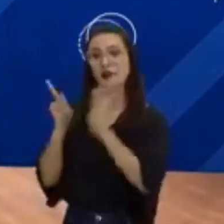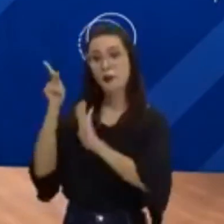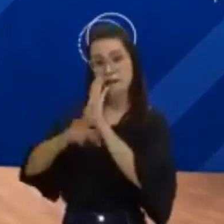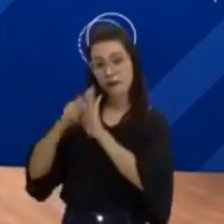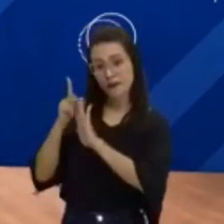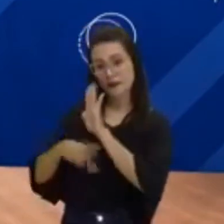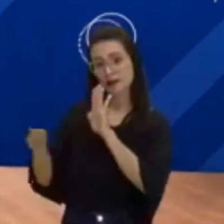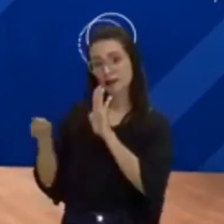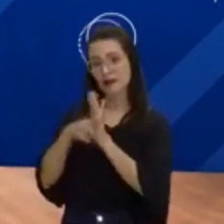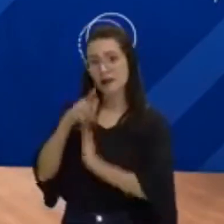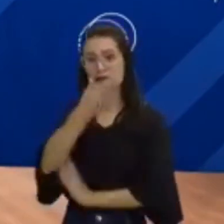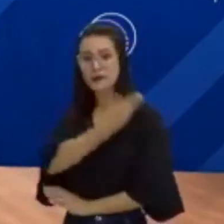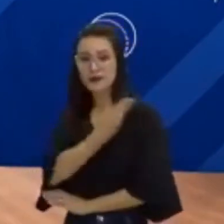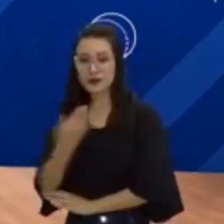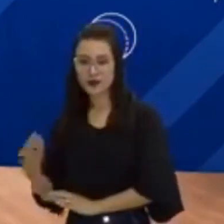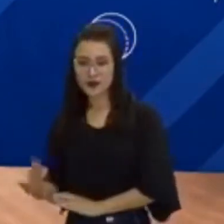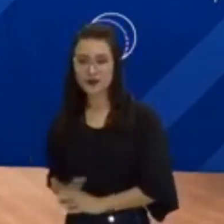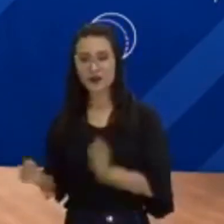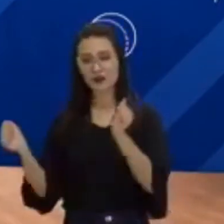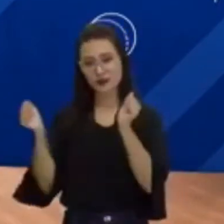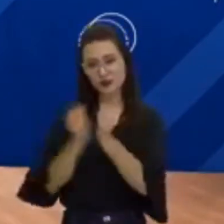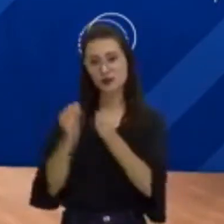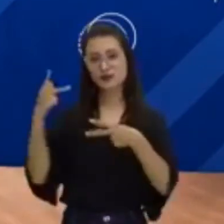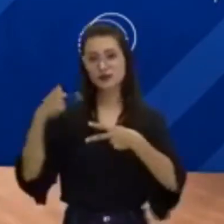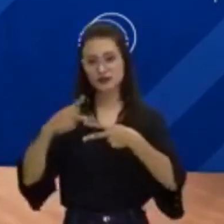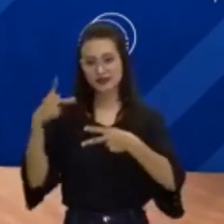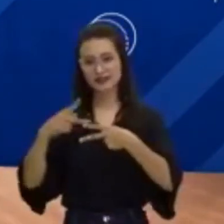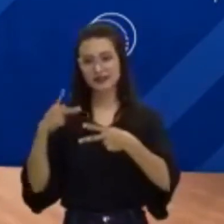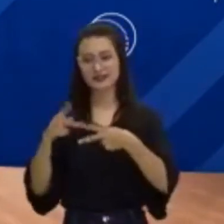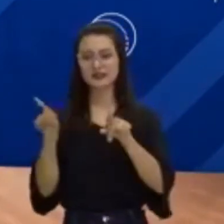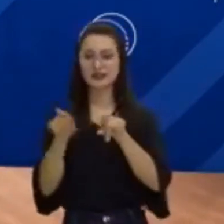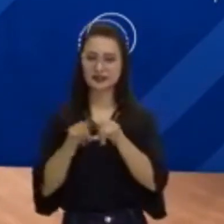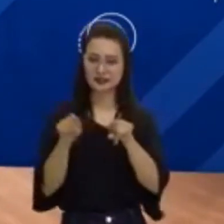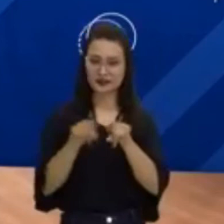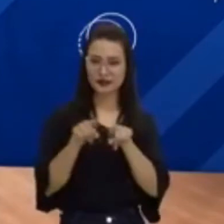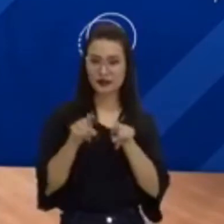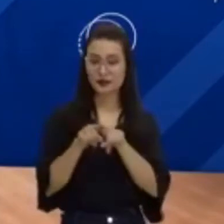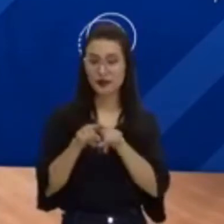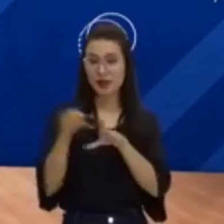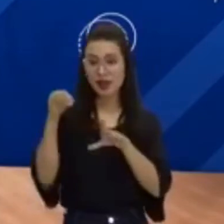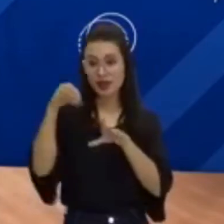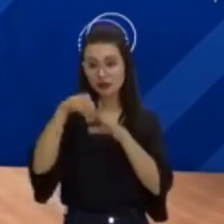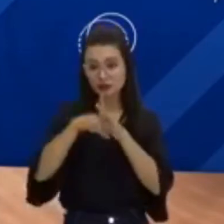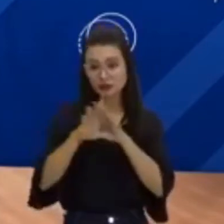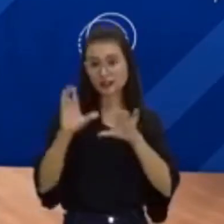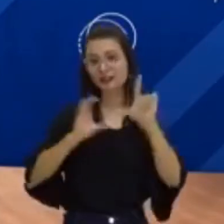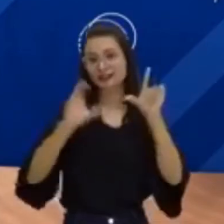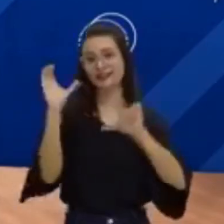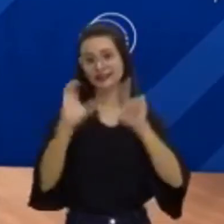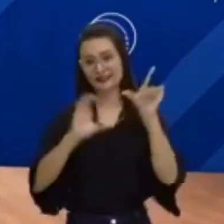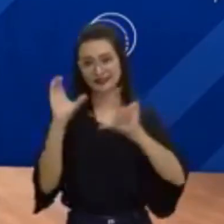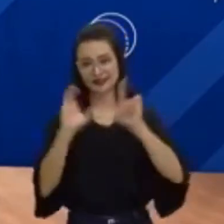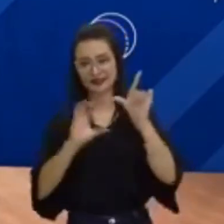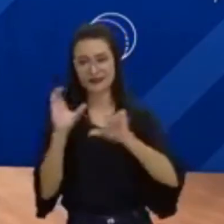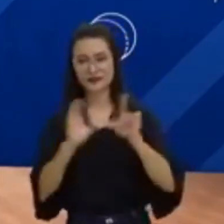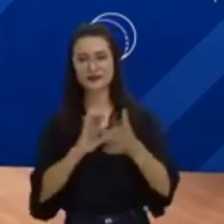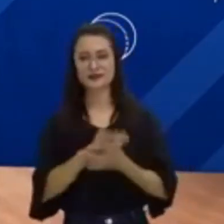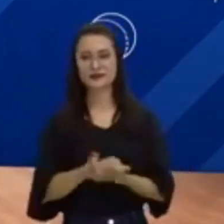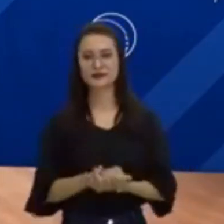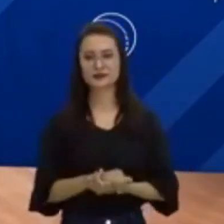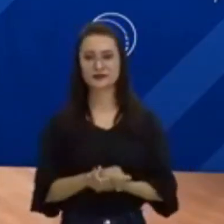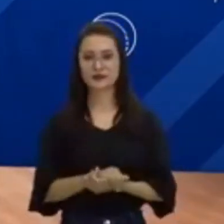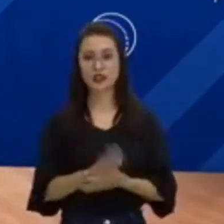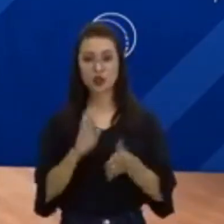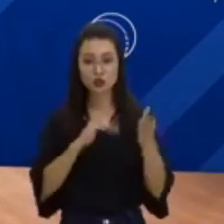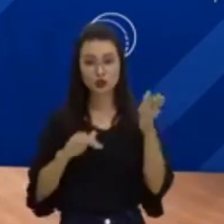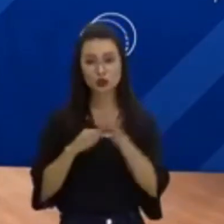do Estado do Pará, por meio da Secretaria de Estado de Educação e em parceria com a Rede Cultura de Comunicação.